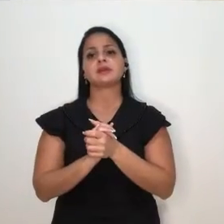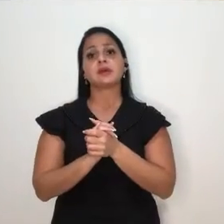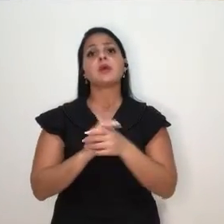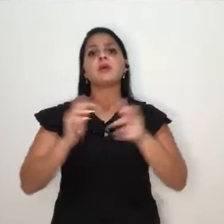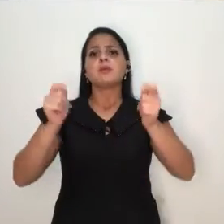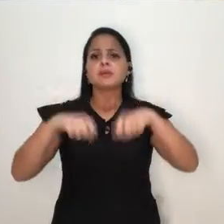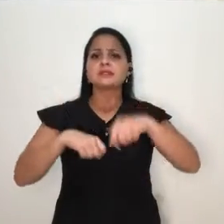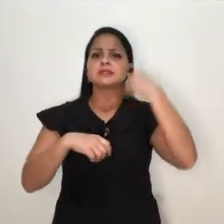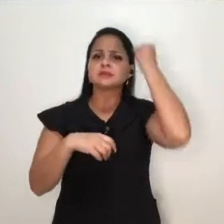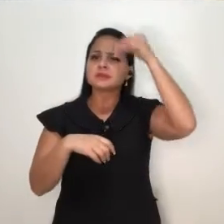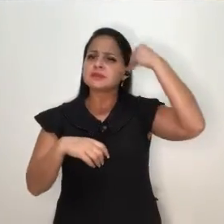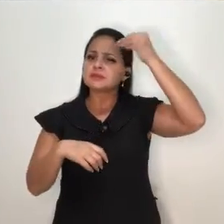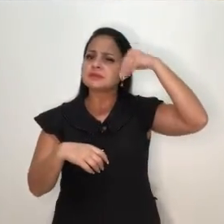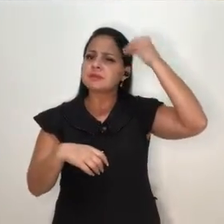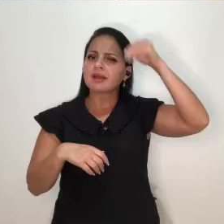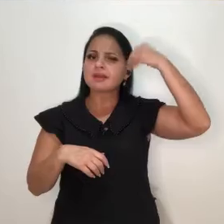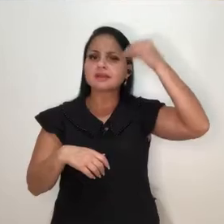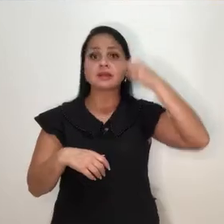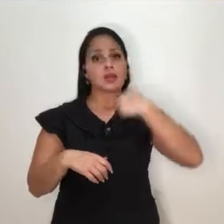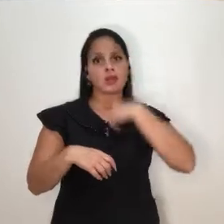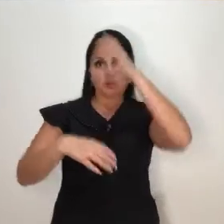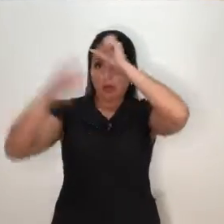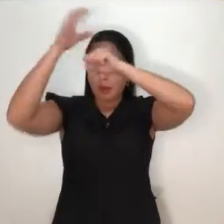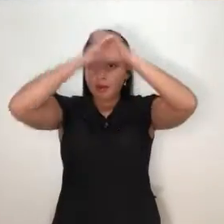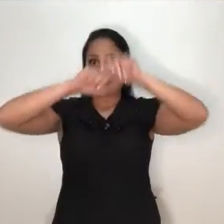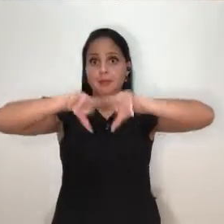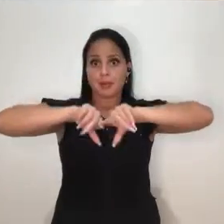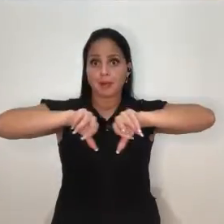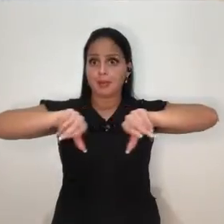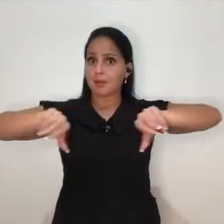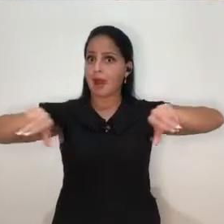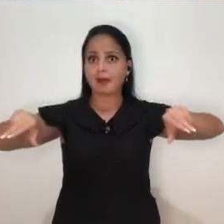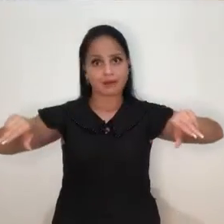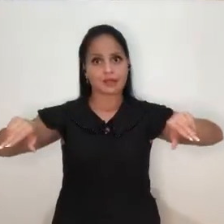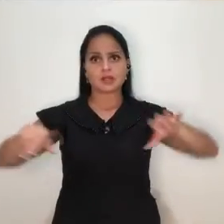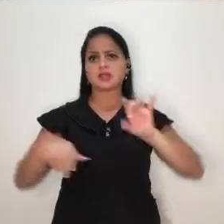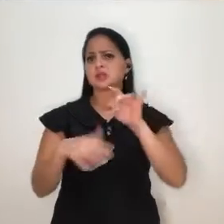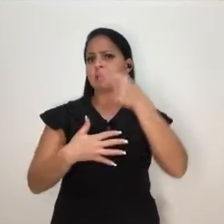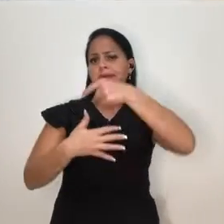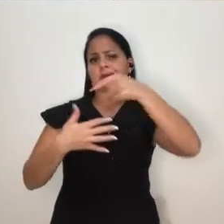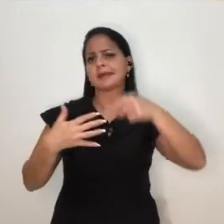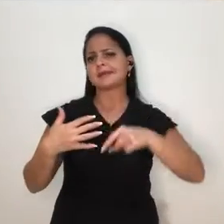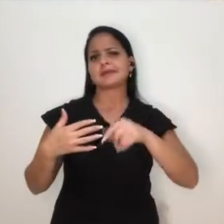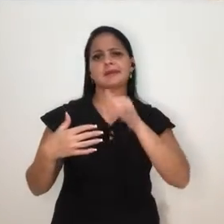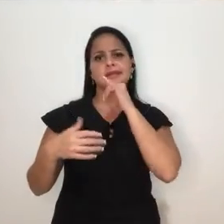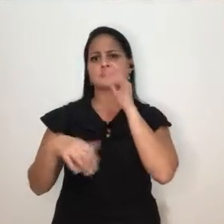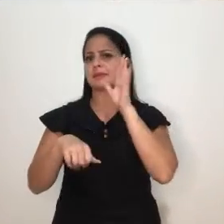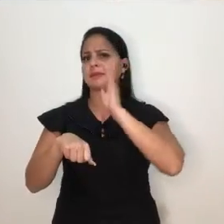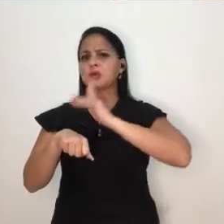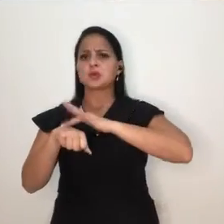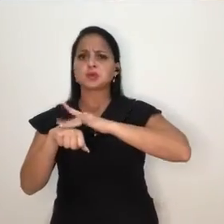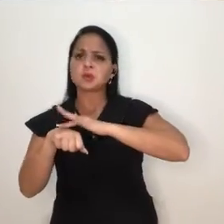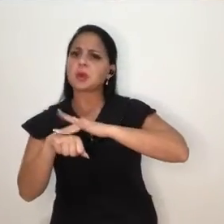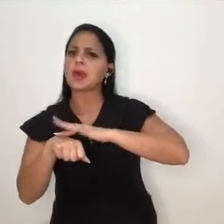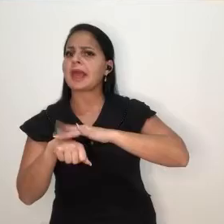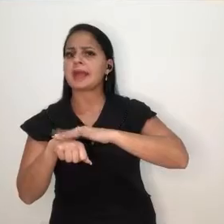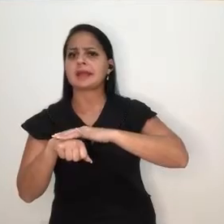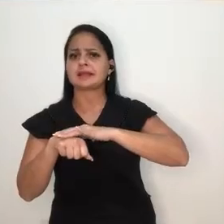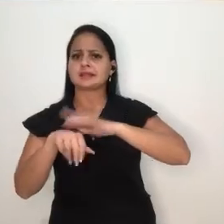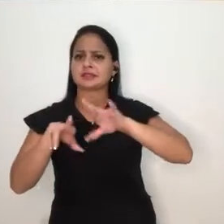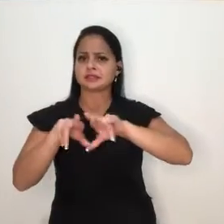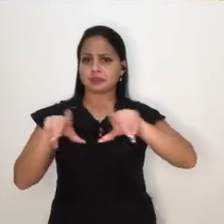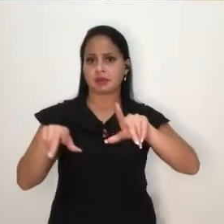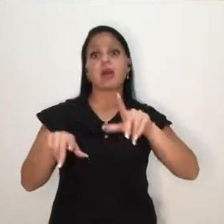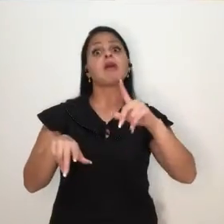Você aplicar tudo que você aprende. Eu aprendi muita coisa lá. Não só questão de, tipo assim, doenças, né, diferentes